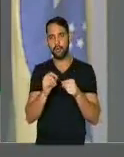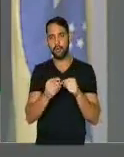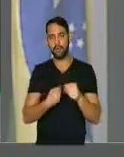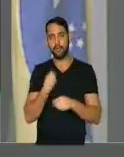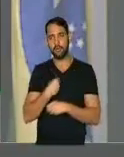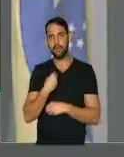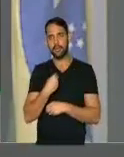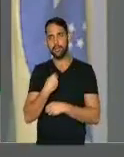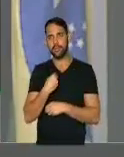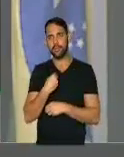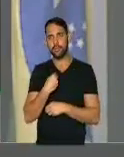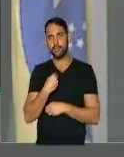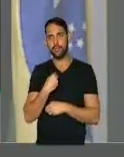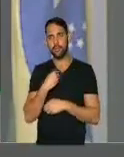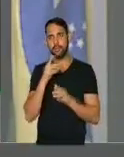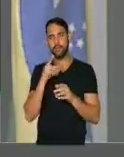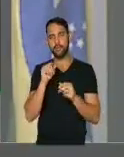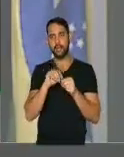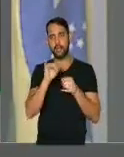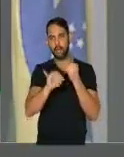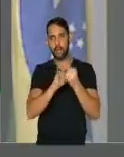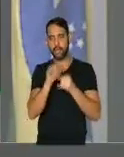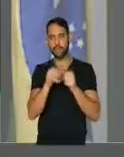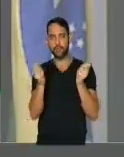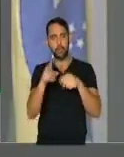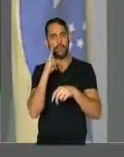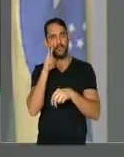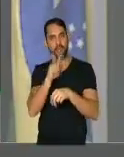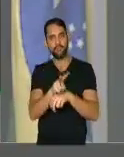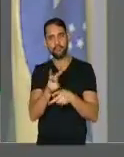através desse componente virtual.